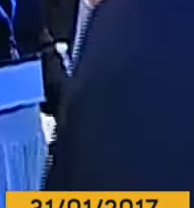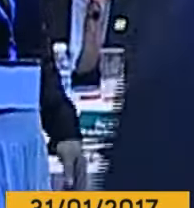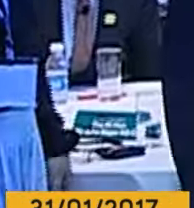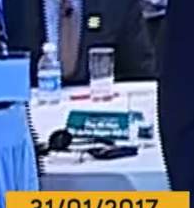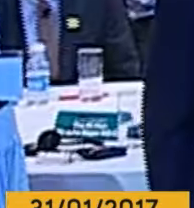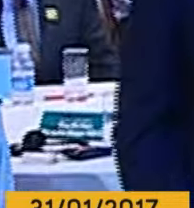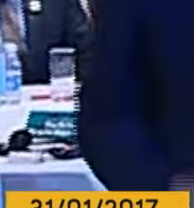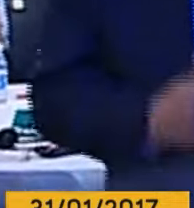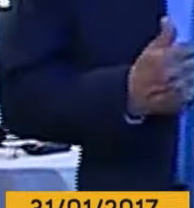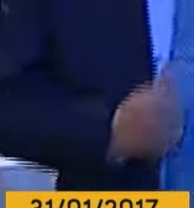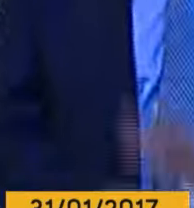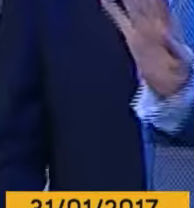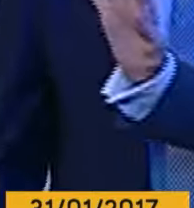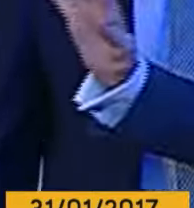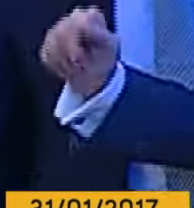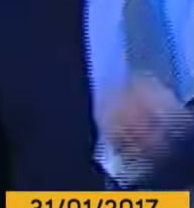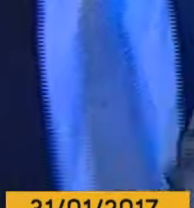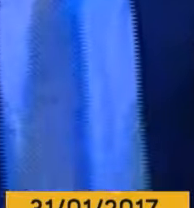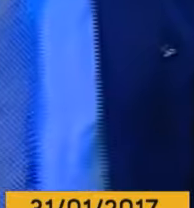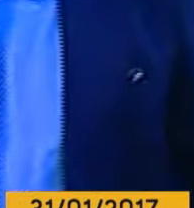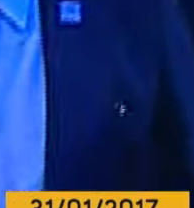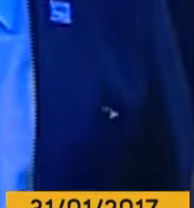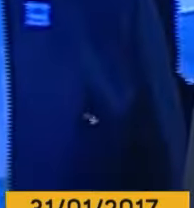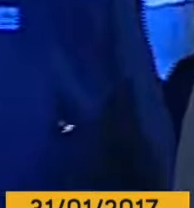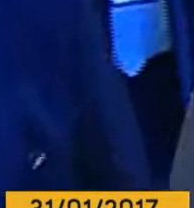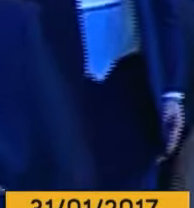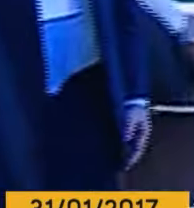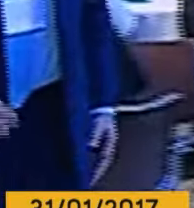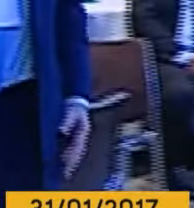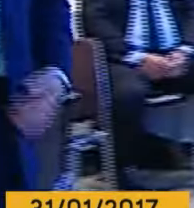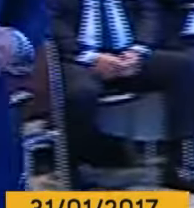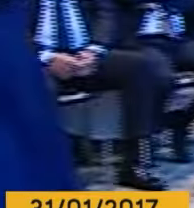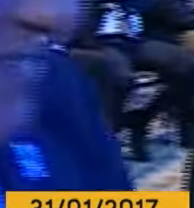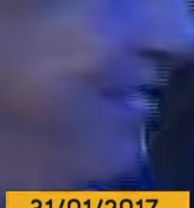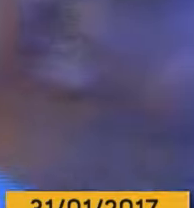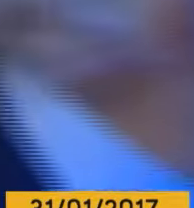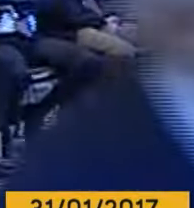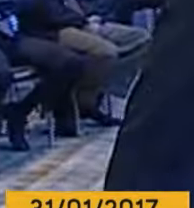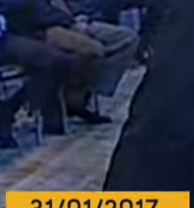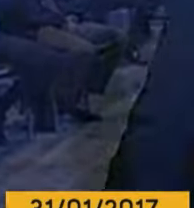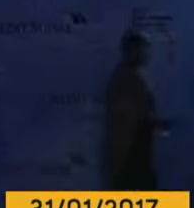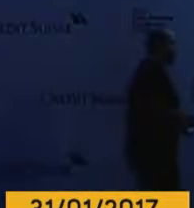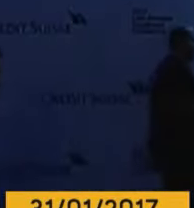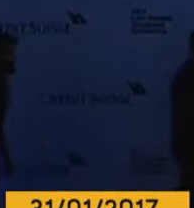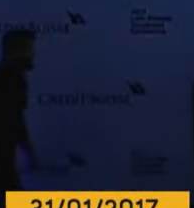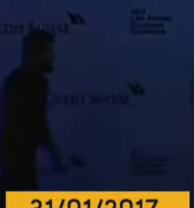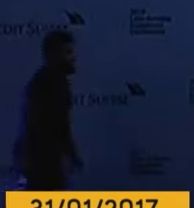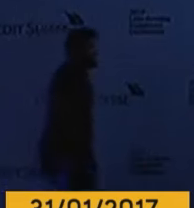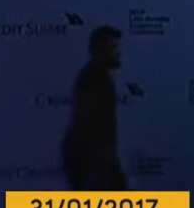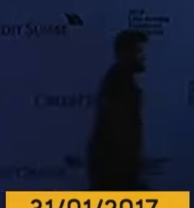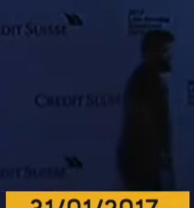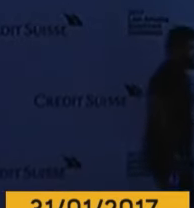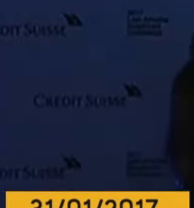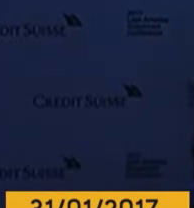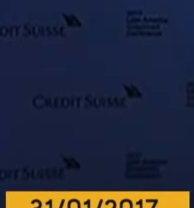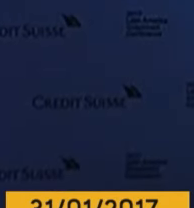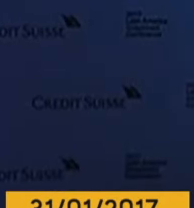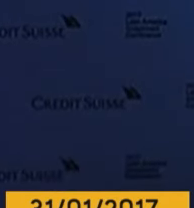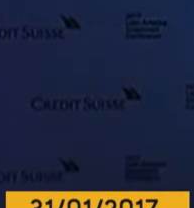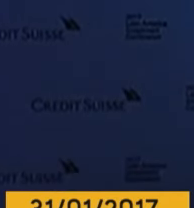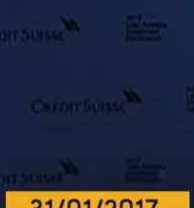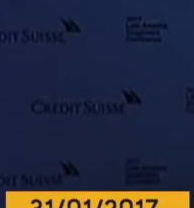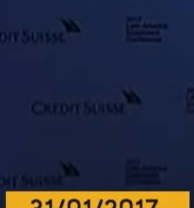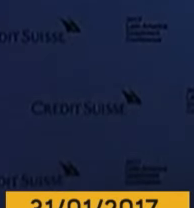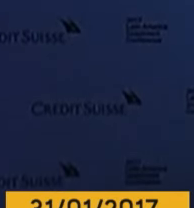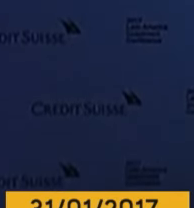agora algumas pessoas ele participou da de uma conferência em um hotel em São